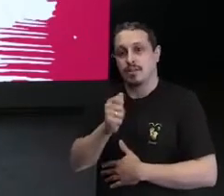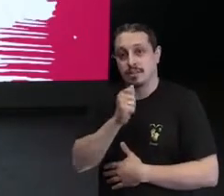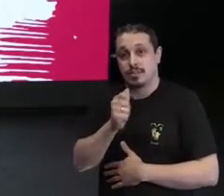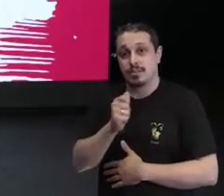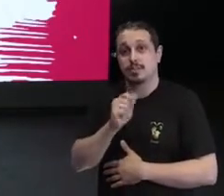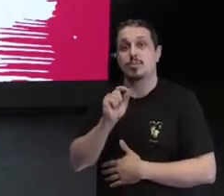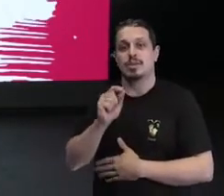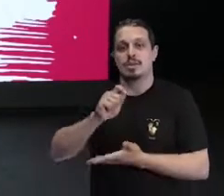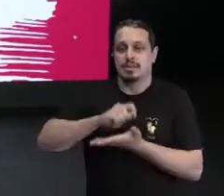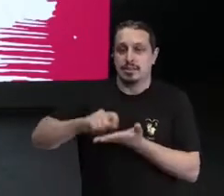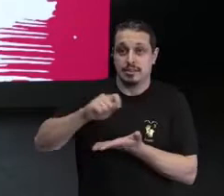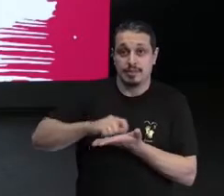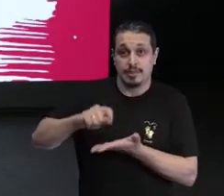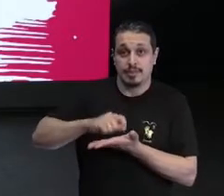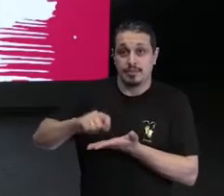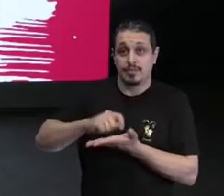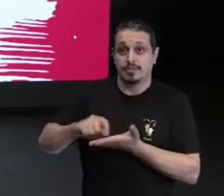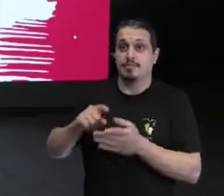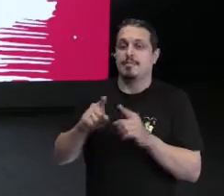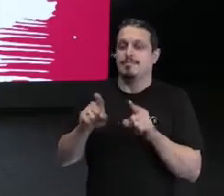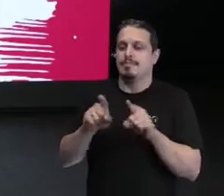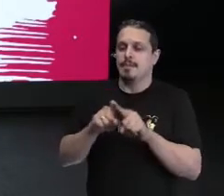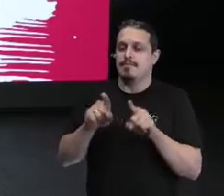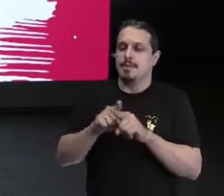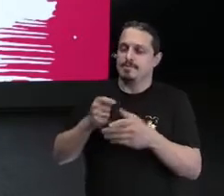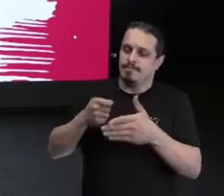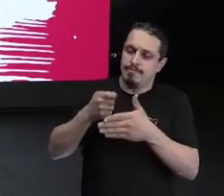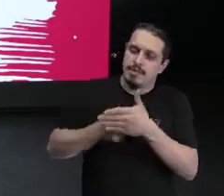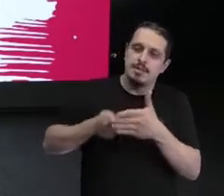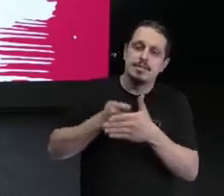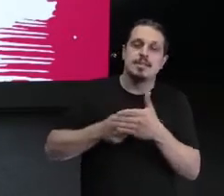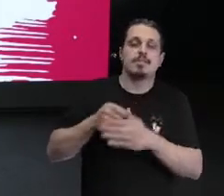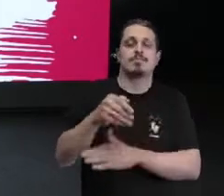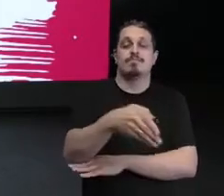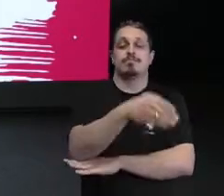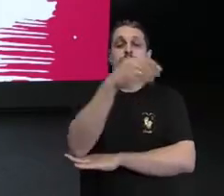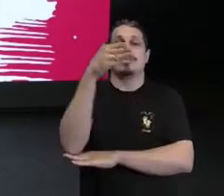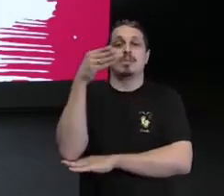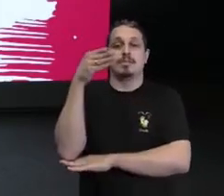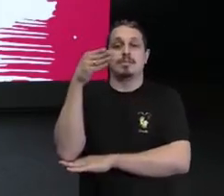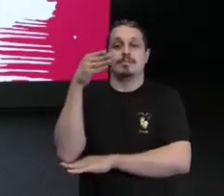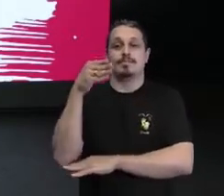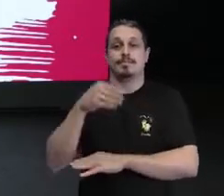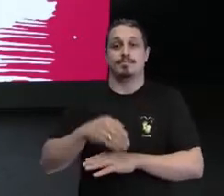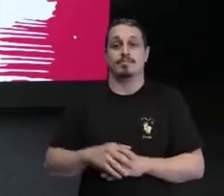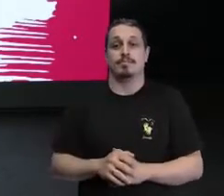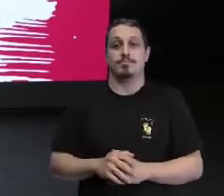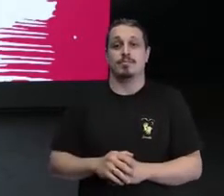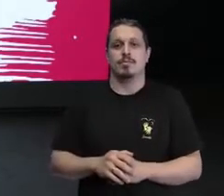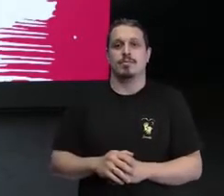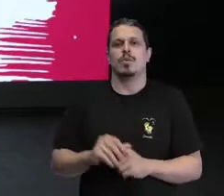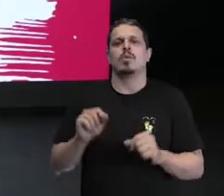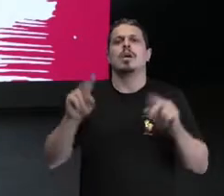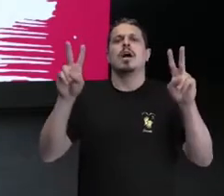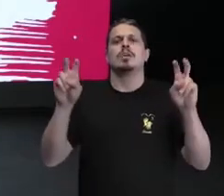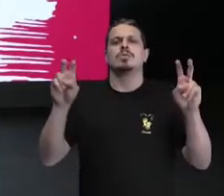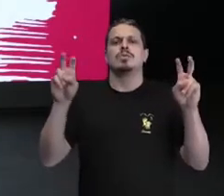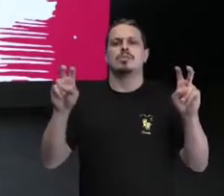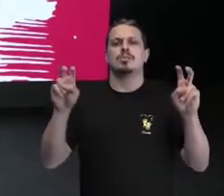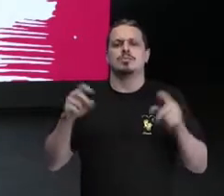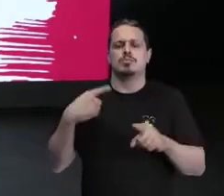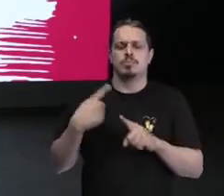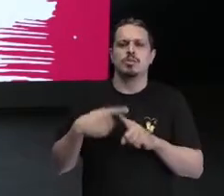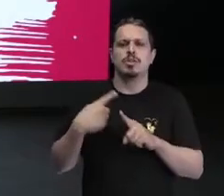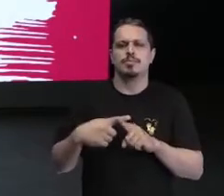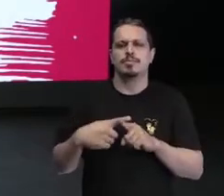E nós vamos falar hoje sobre lugares acessíveis e inclusivos como um ato político. Já vou explicar o que que